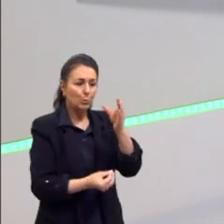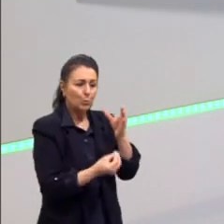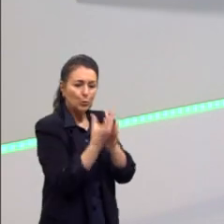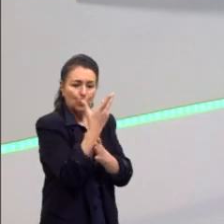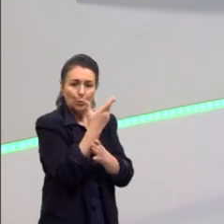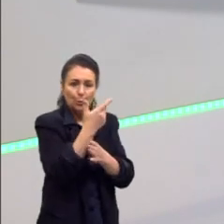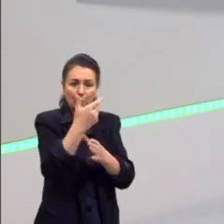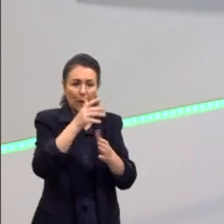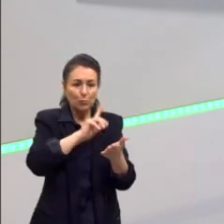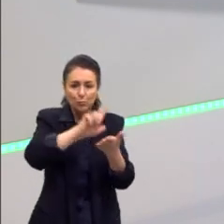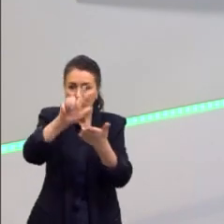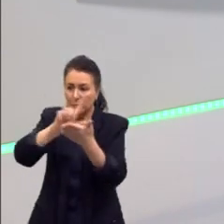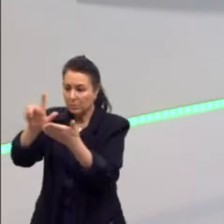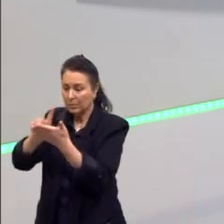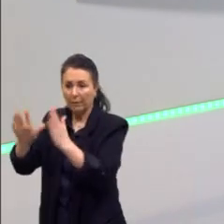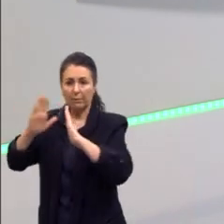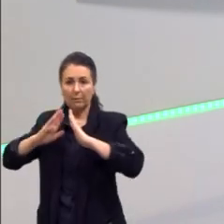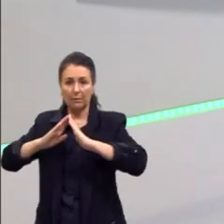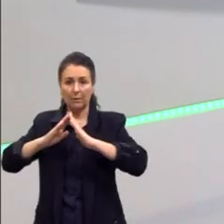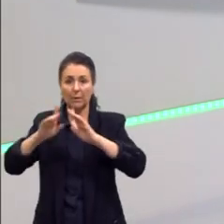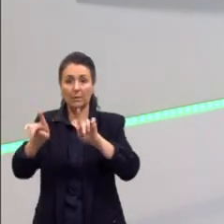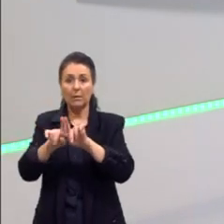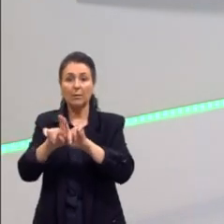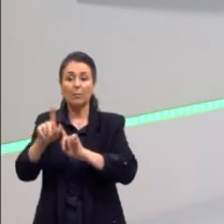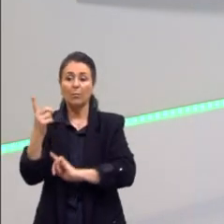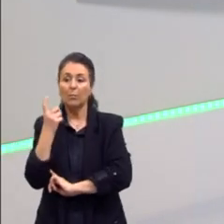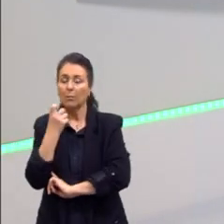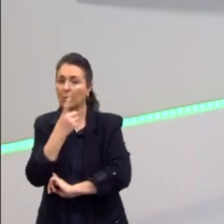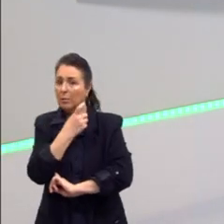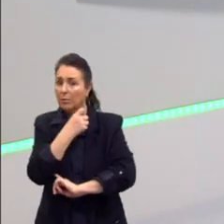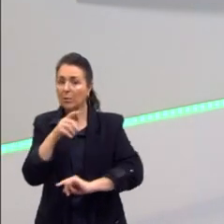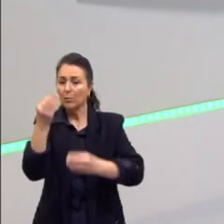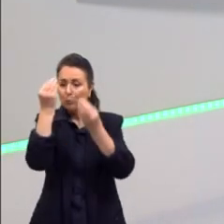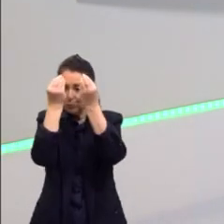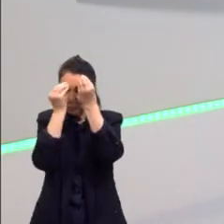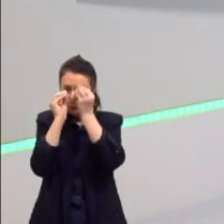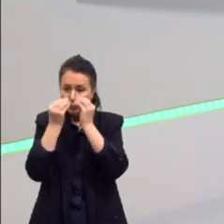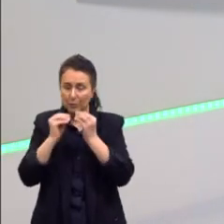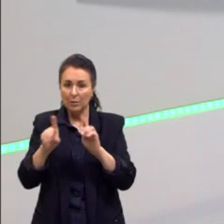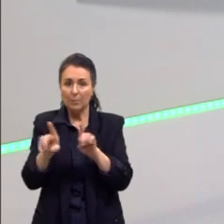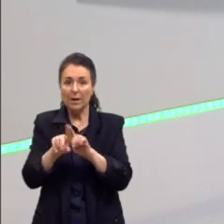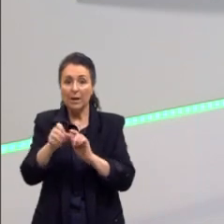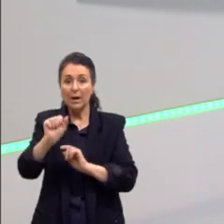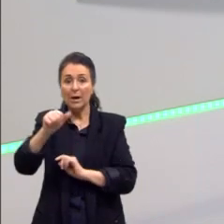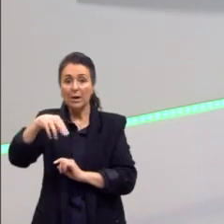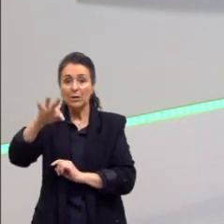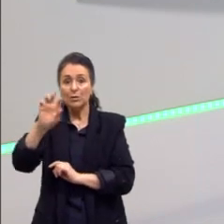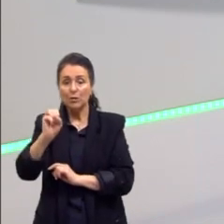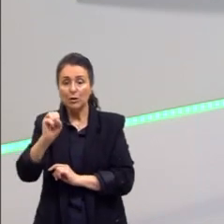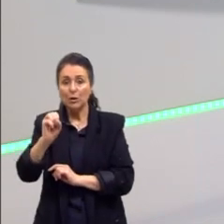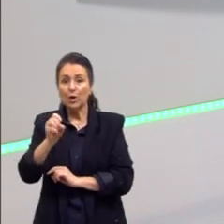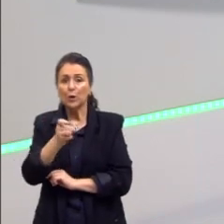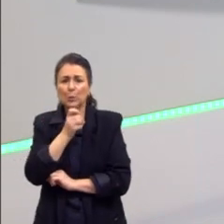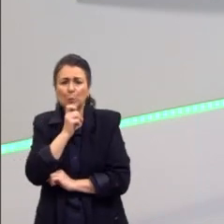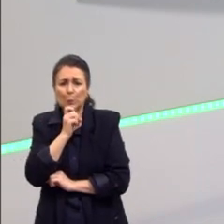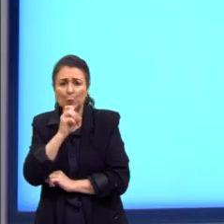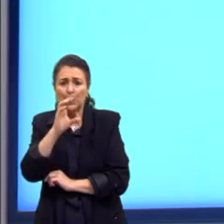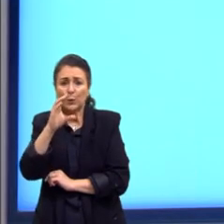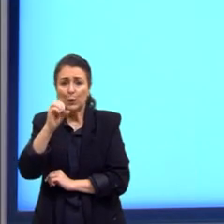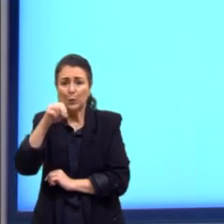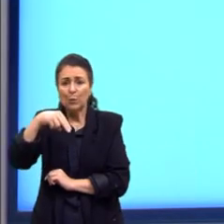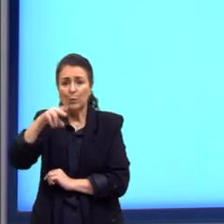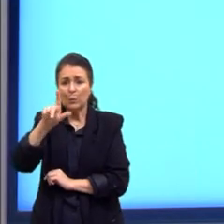doméstica também dos cosméticos e como anticongelantes ele tem essa característica essa